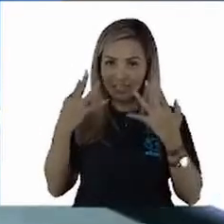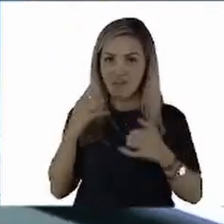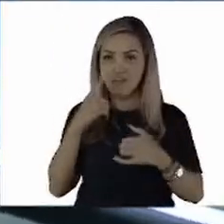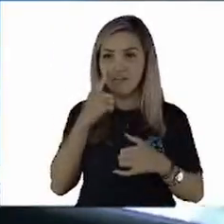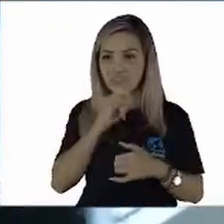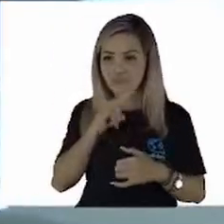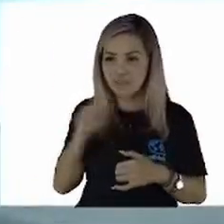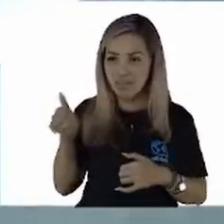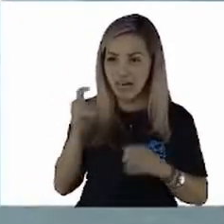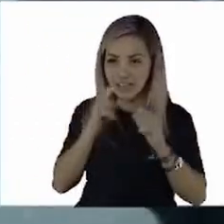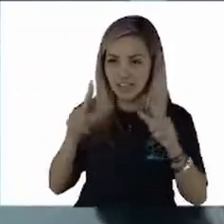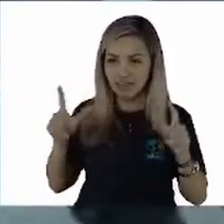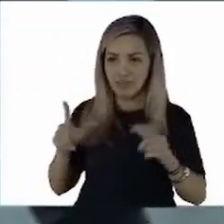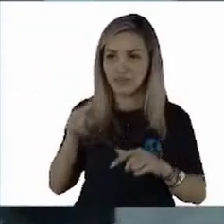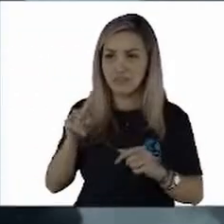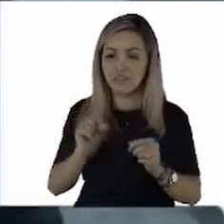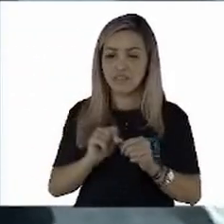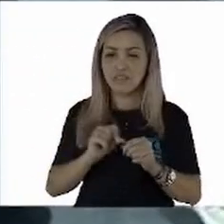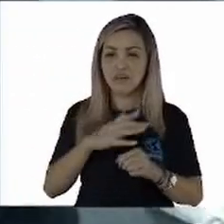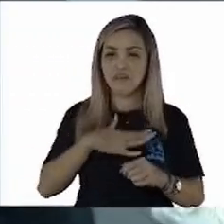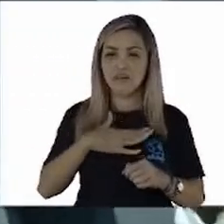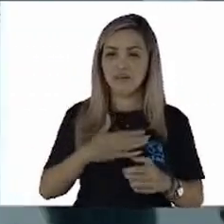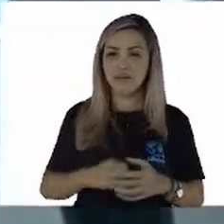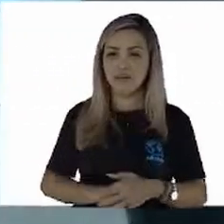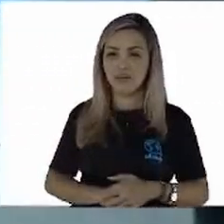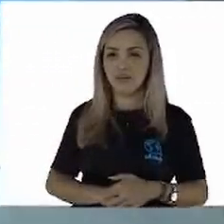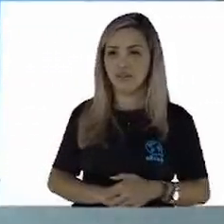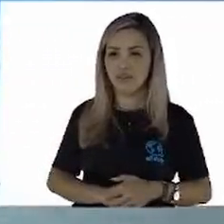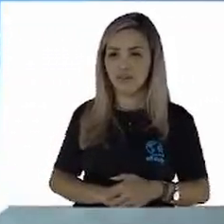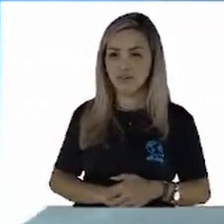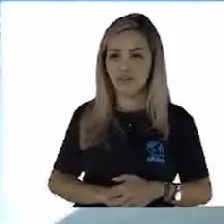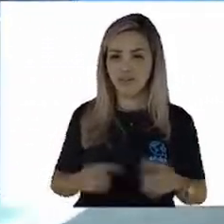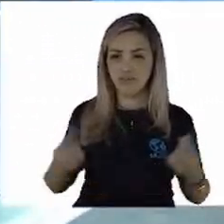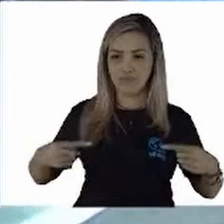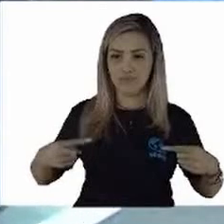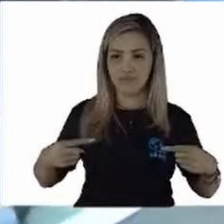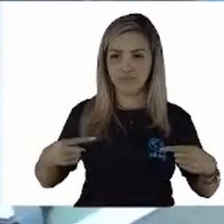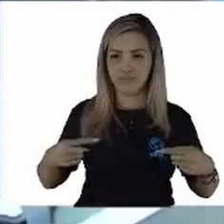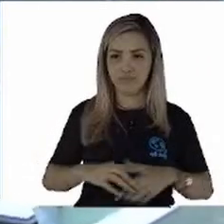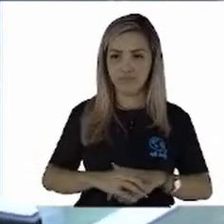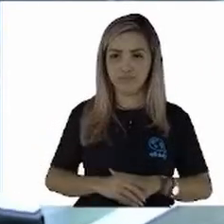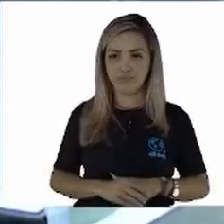ver se você é um cara atento. Vitor Hugo, você vai fazer assim pra mim com as duas mãos, vira uma mão de frente pra outra assim.